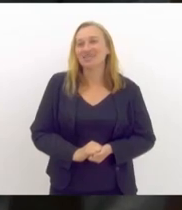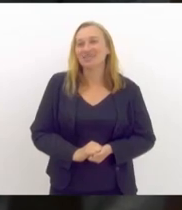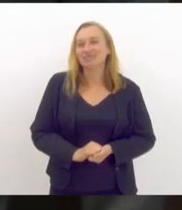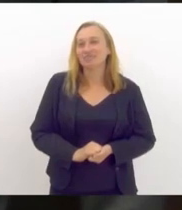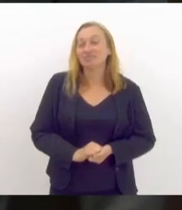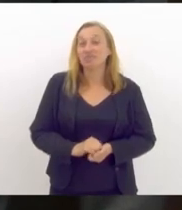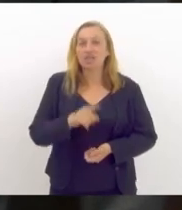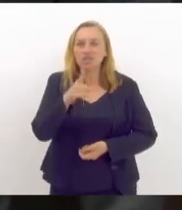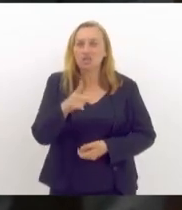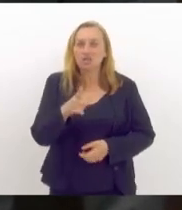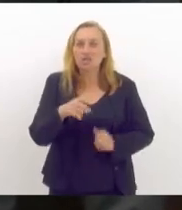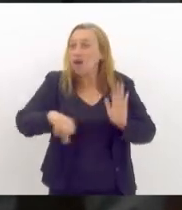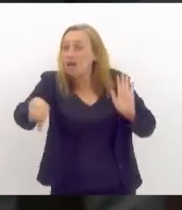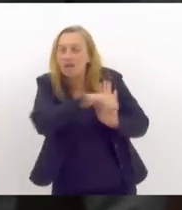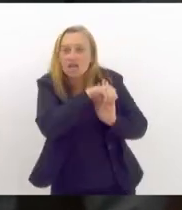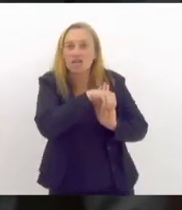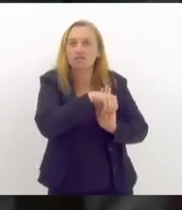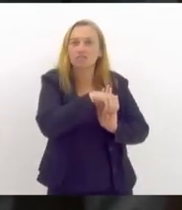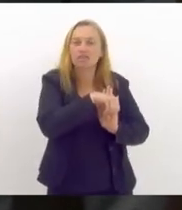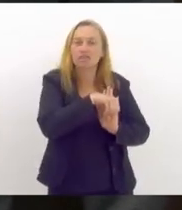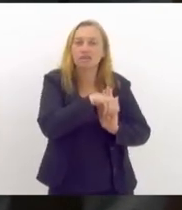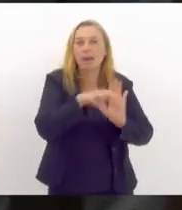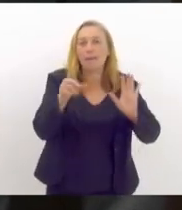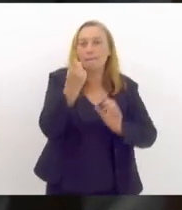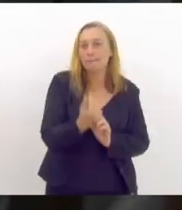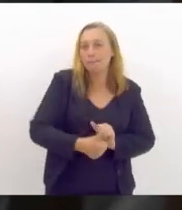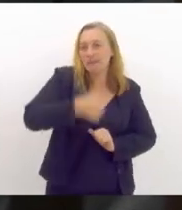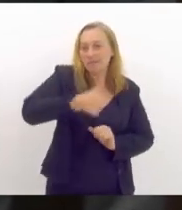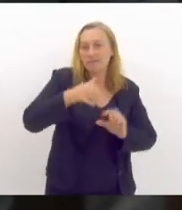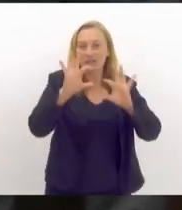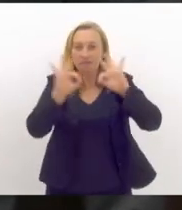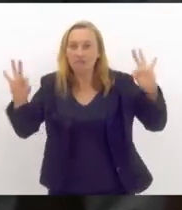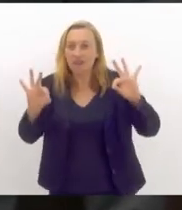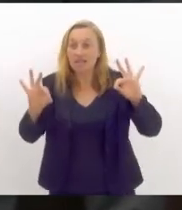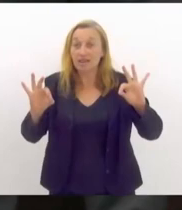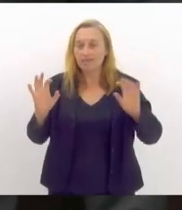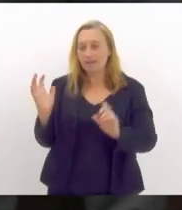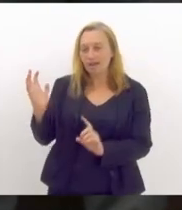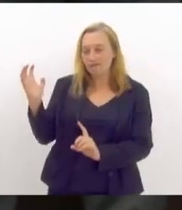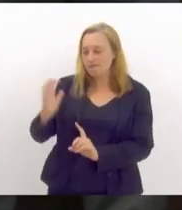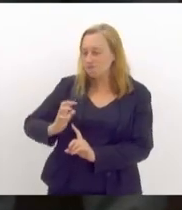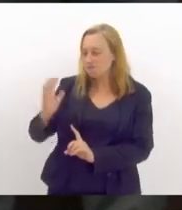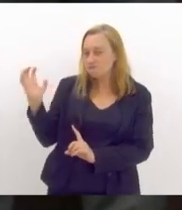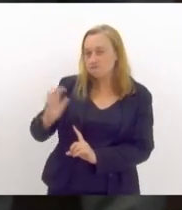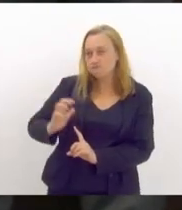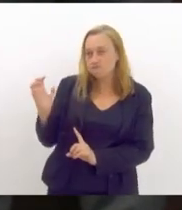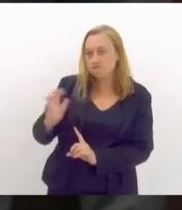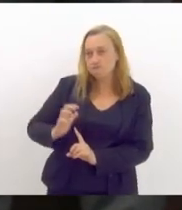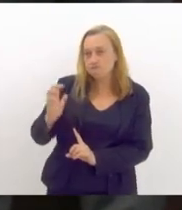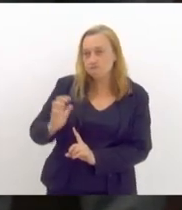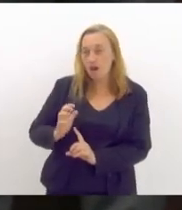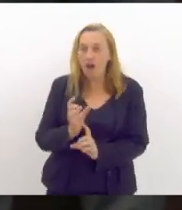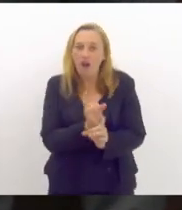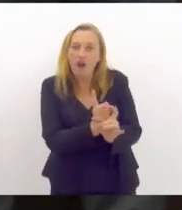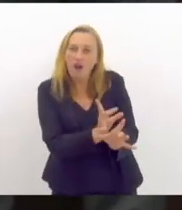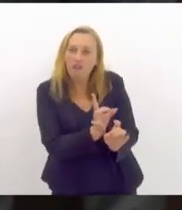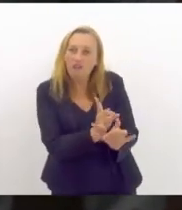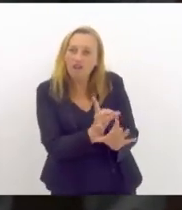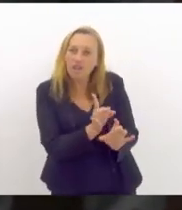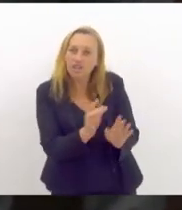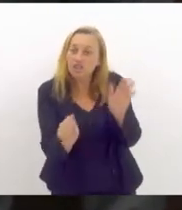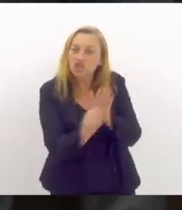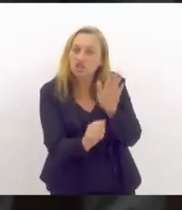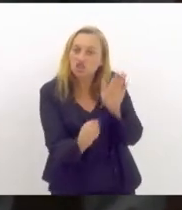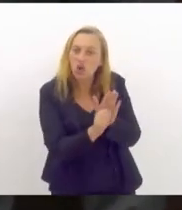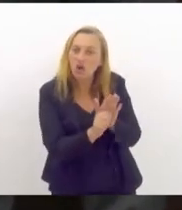isso é crime primeiro trecho que nós falamos aqui ela tá fomentando fomentando a venda ilegal